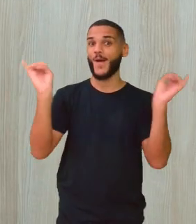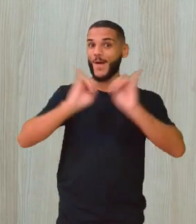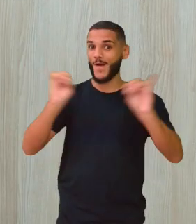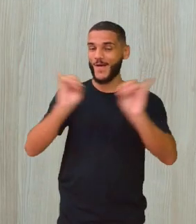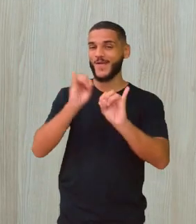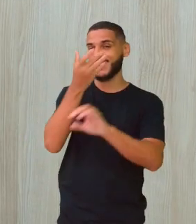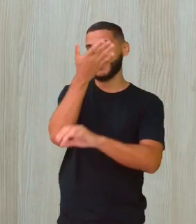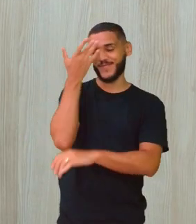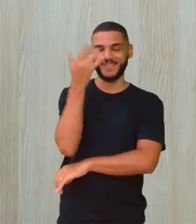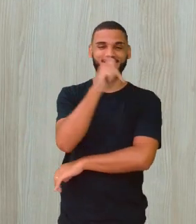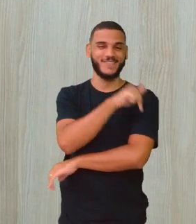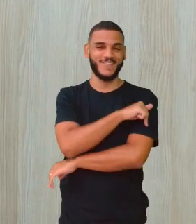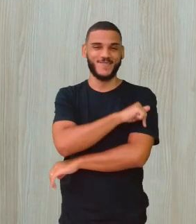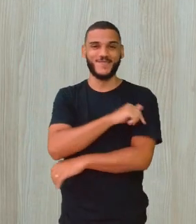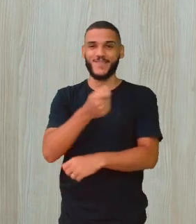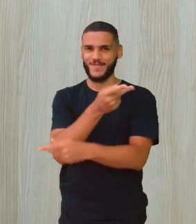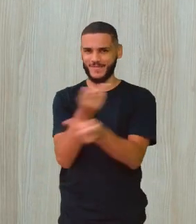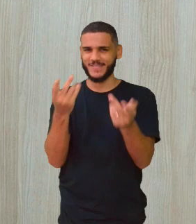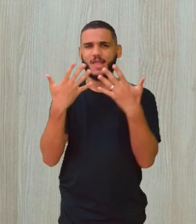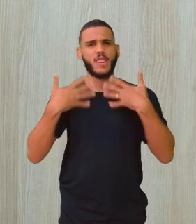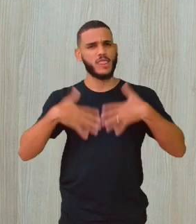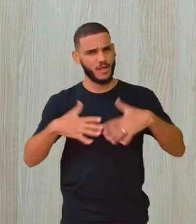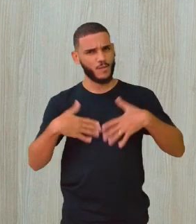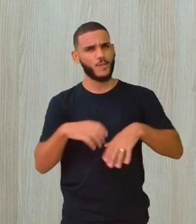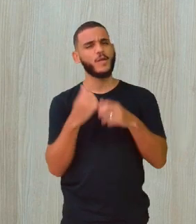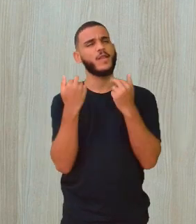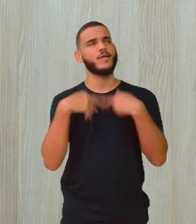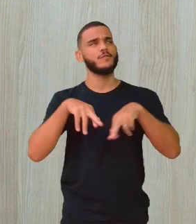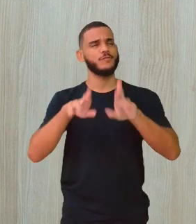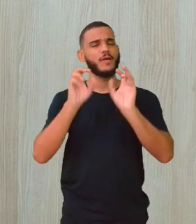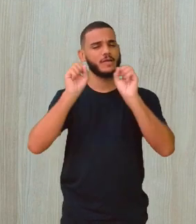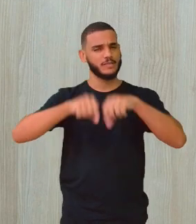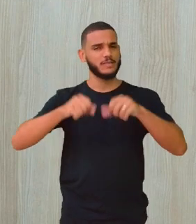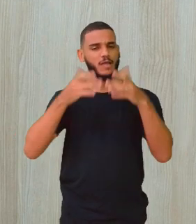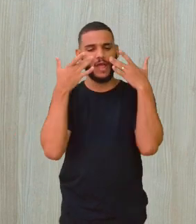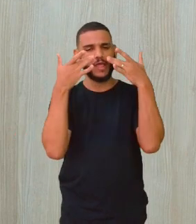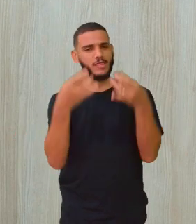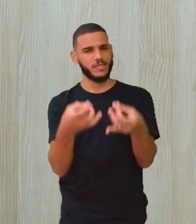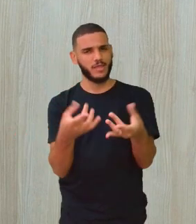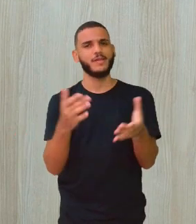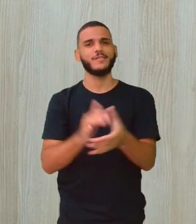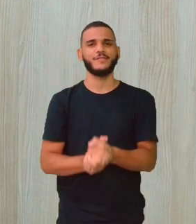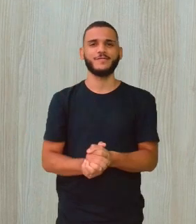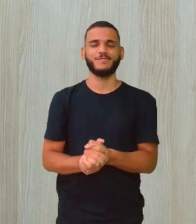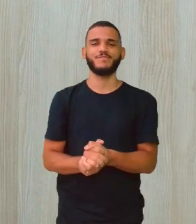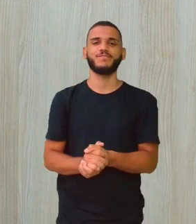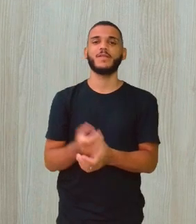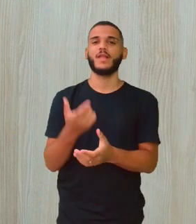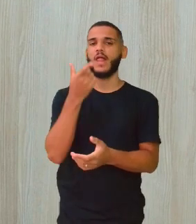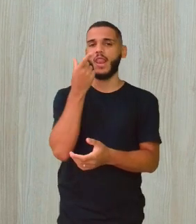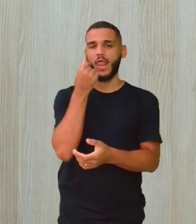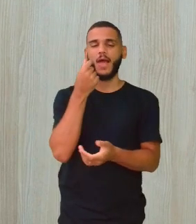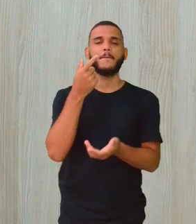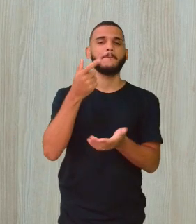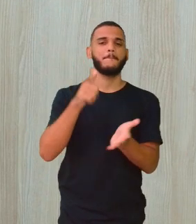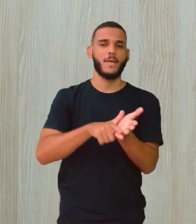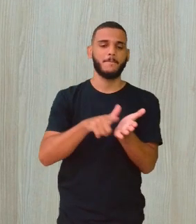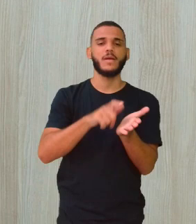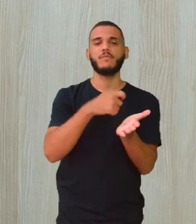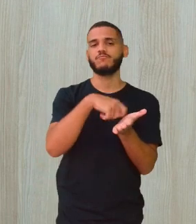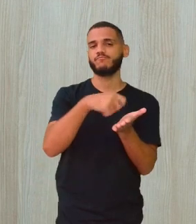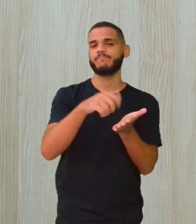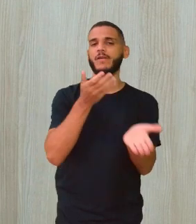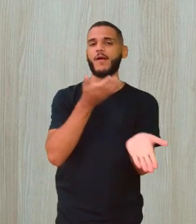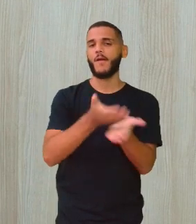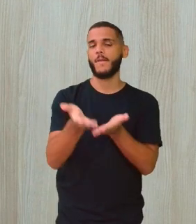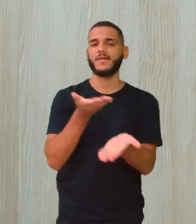tudo tranquilo? Tudo bem com vocês? Espero que sim. Bem atentos, papel e lápis na mão, para começar a nossa aula de hoje com a